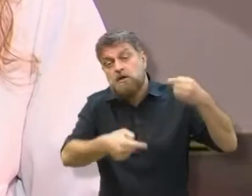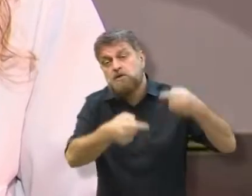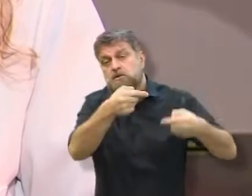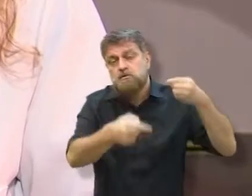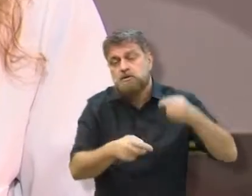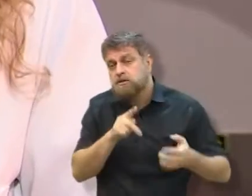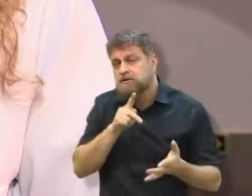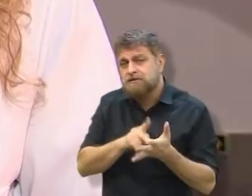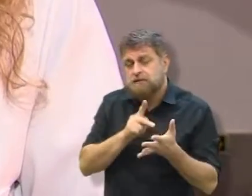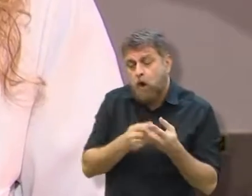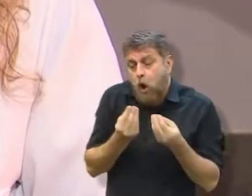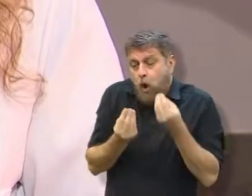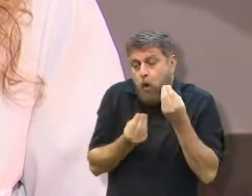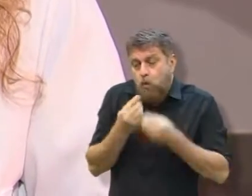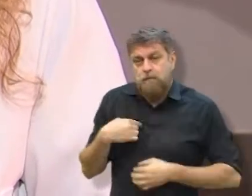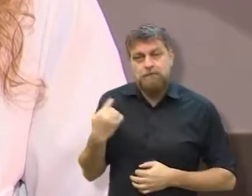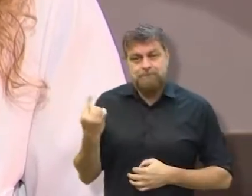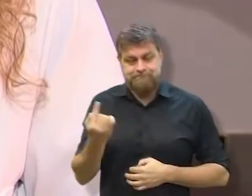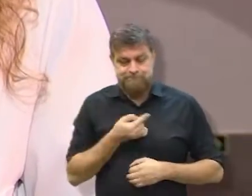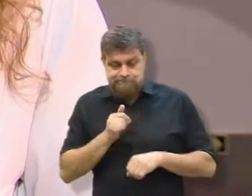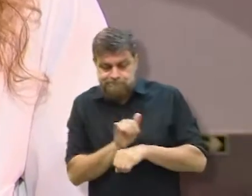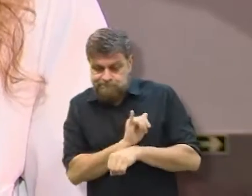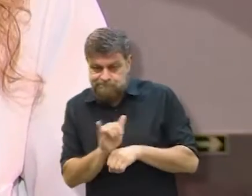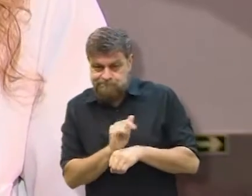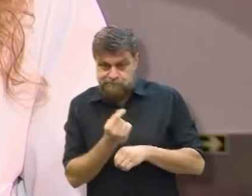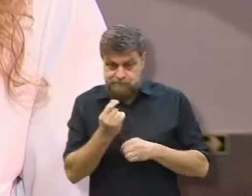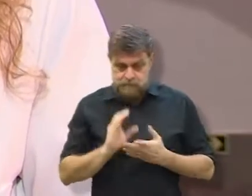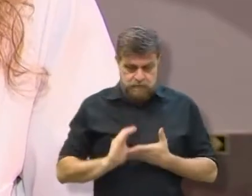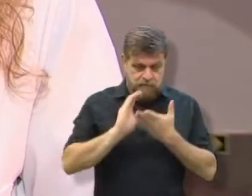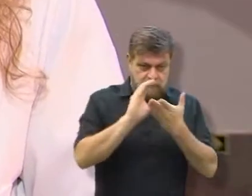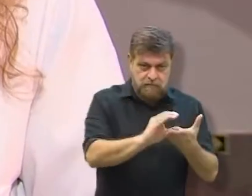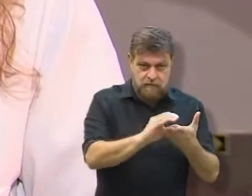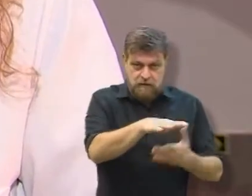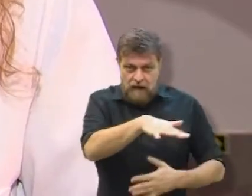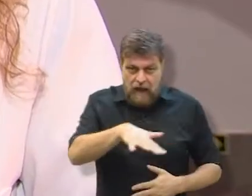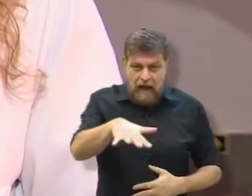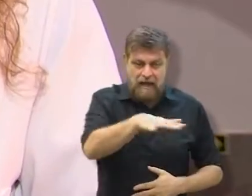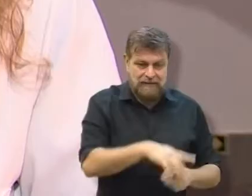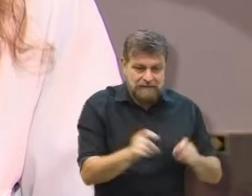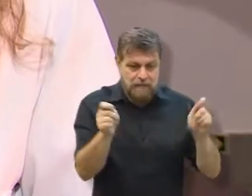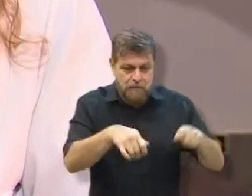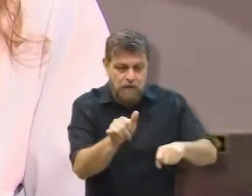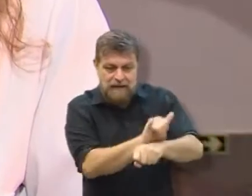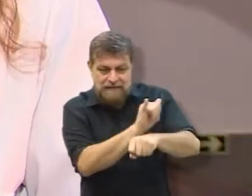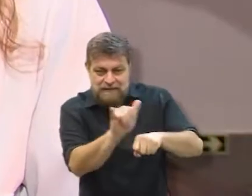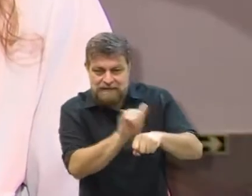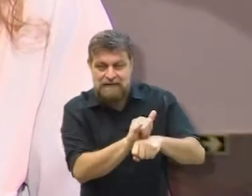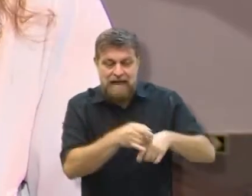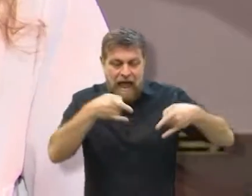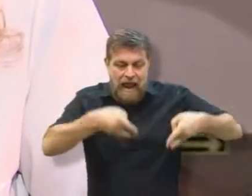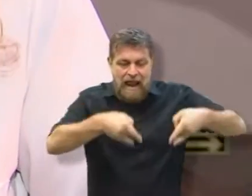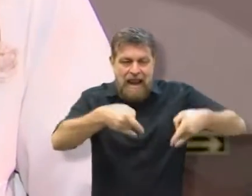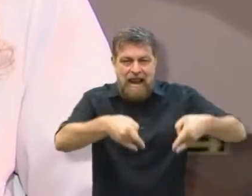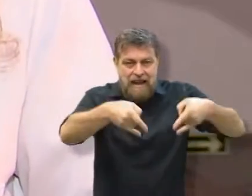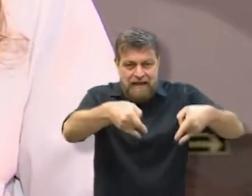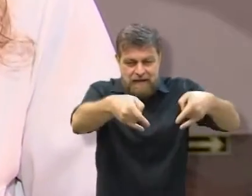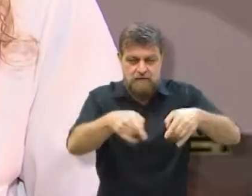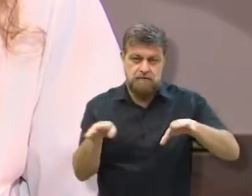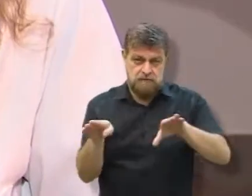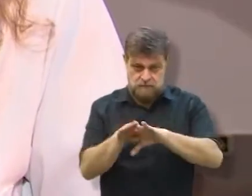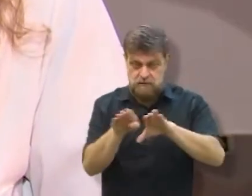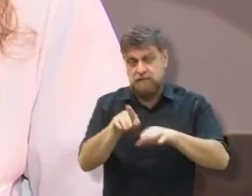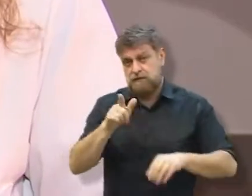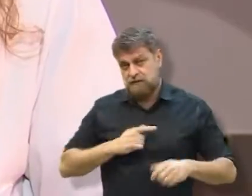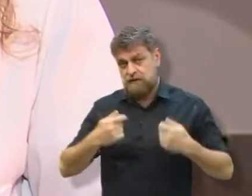discutir agora é realmente ver como que a gente coloca esse recurso dentro dessas possibilidades. Questão de